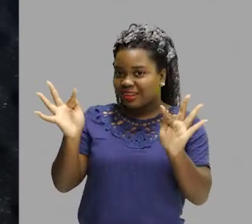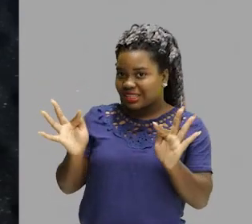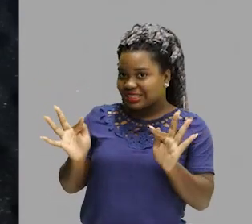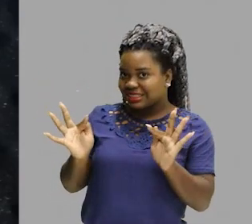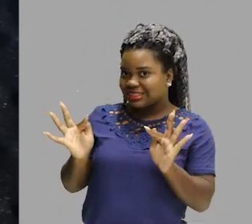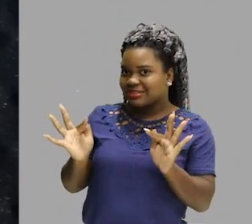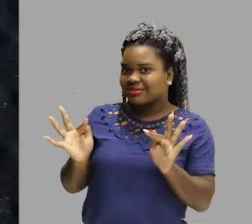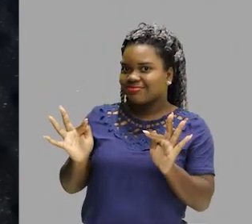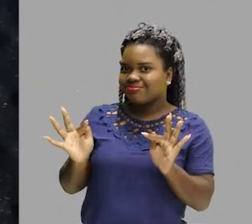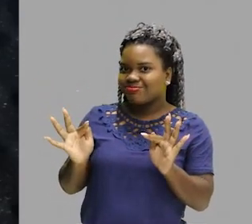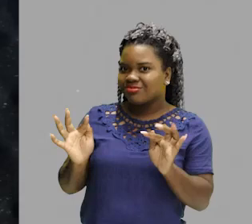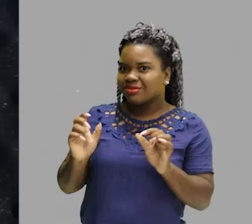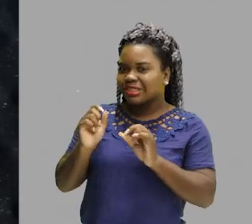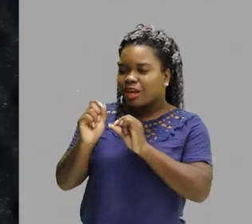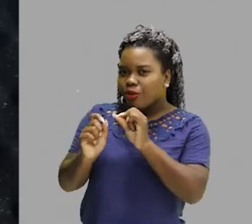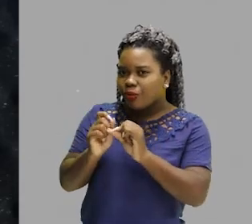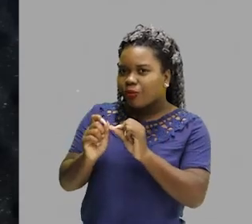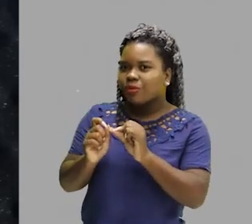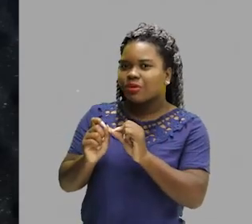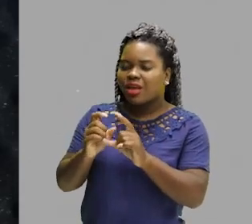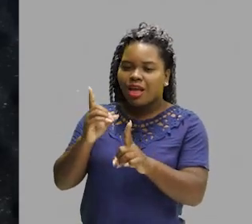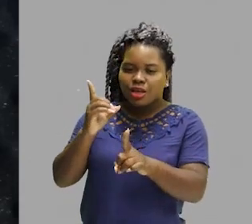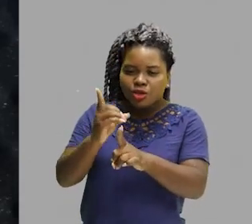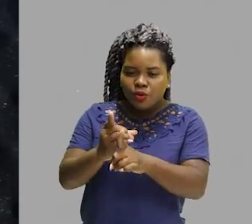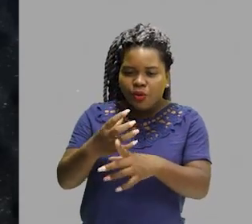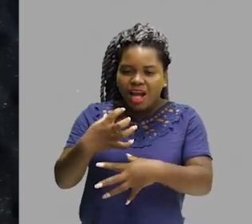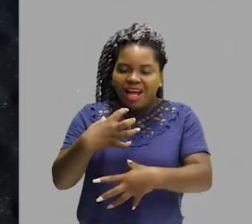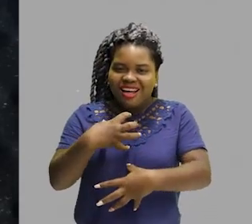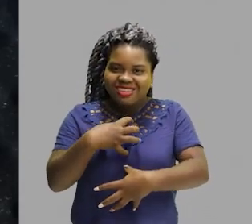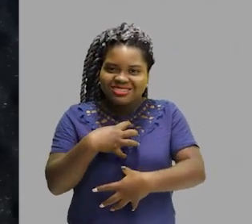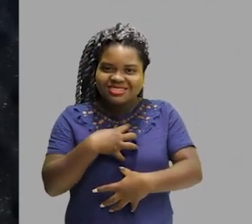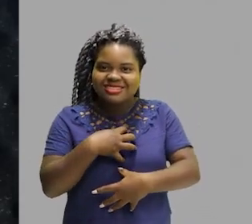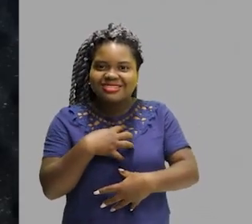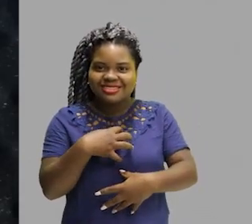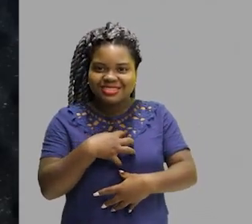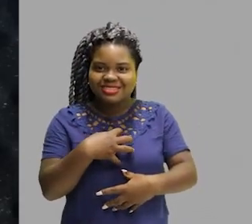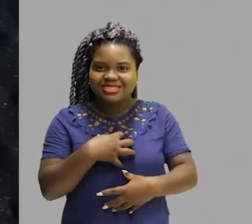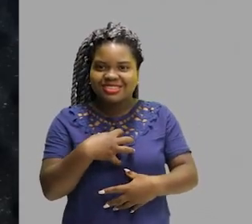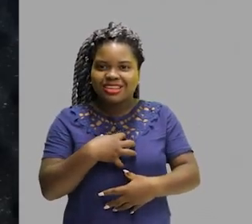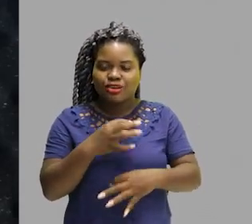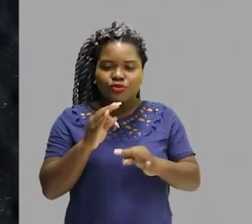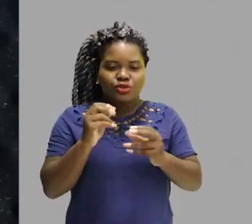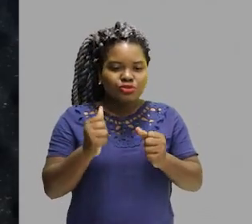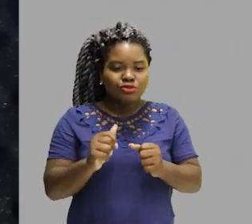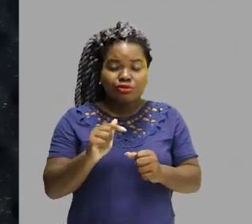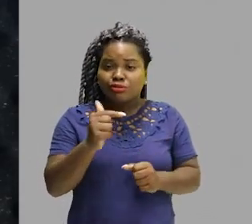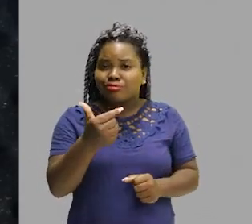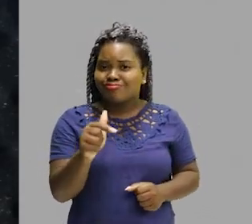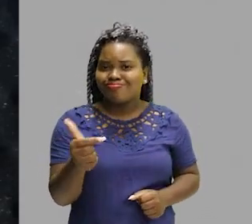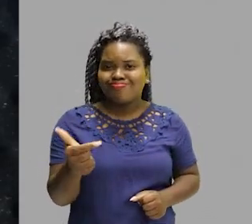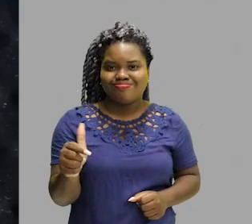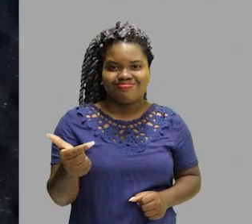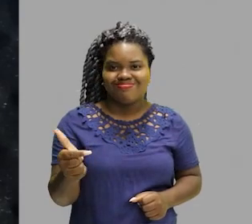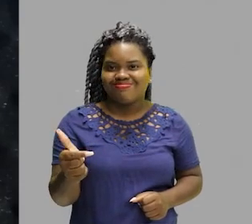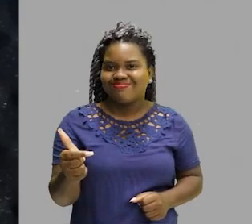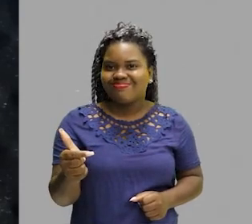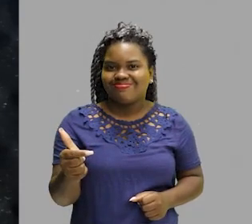Felicidade é encontrar sentido quando tudo parecia perdido.